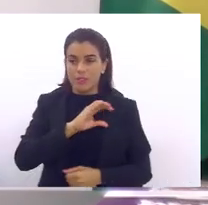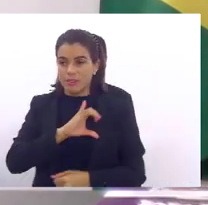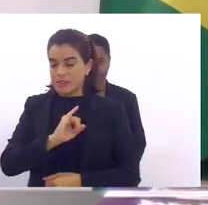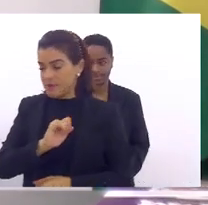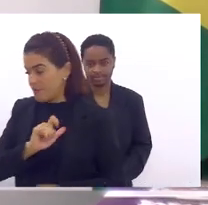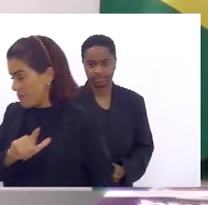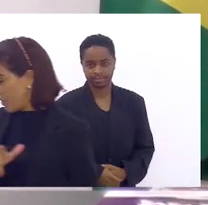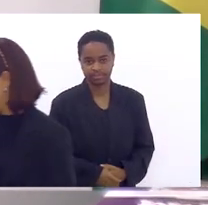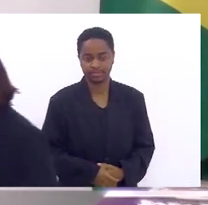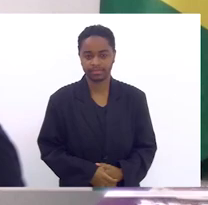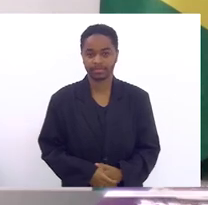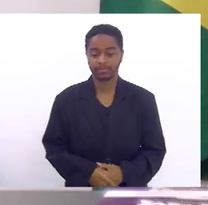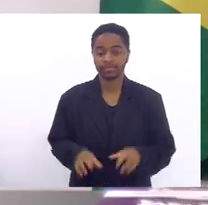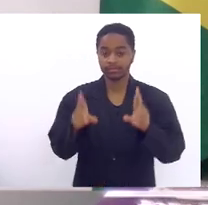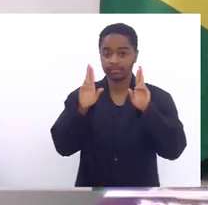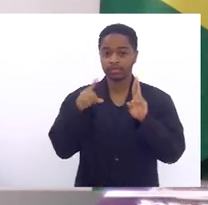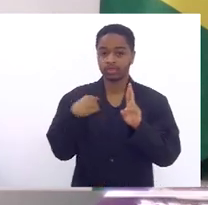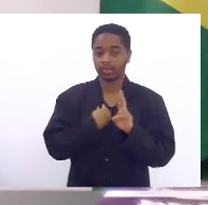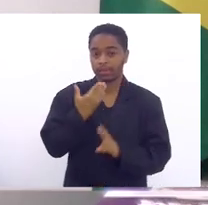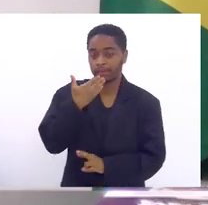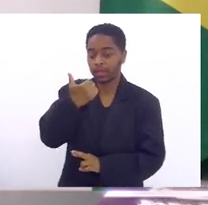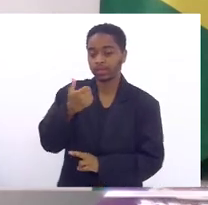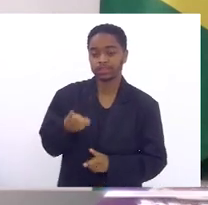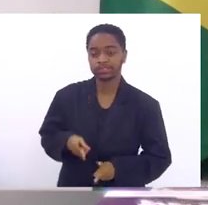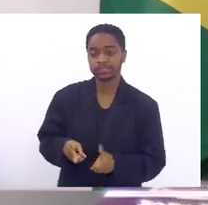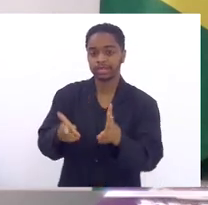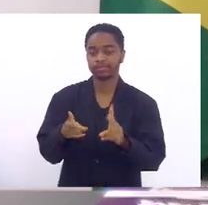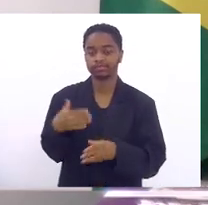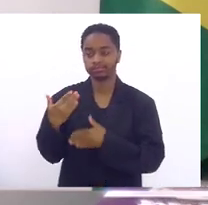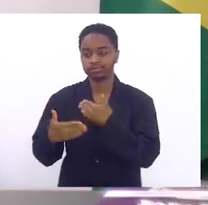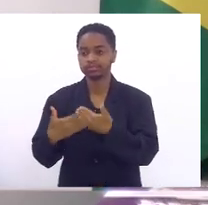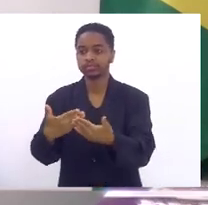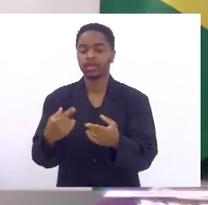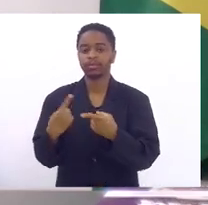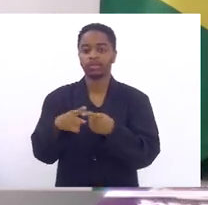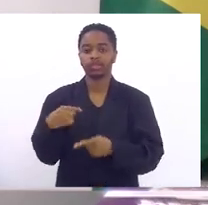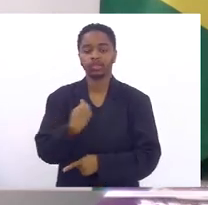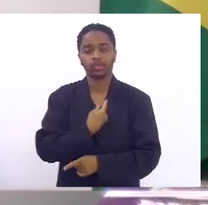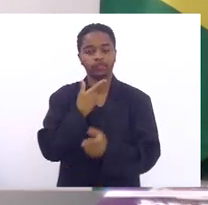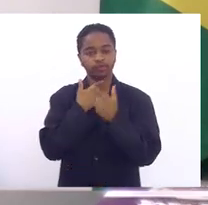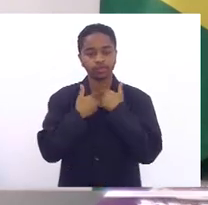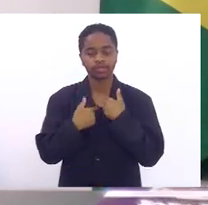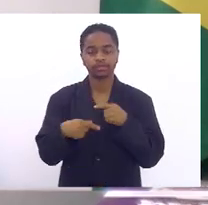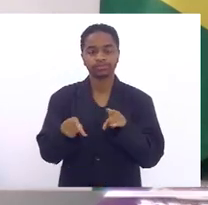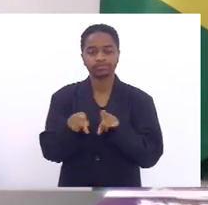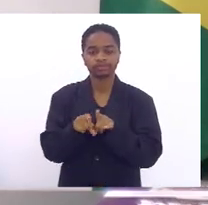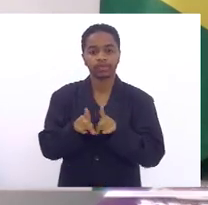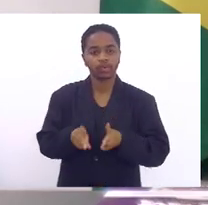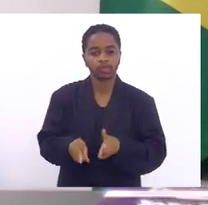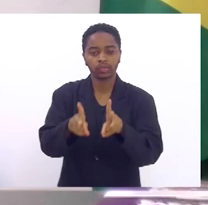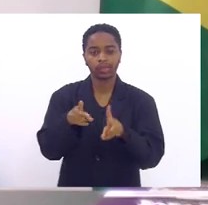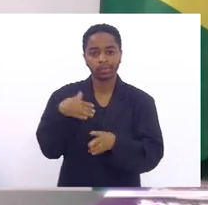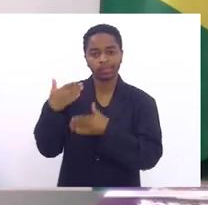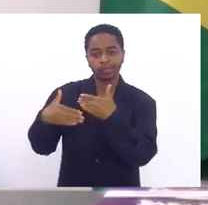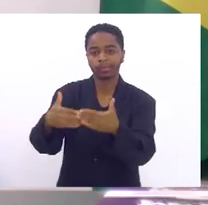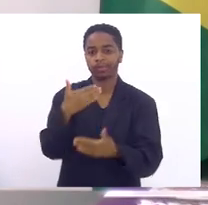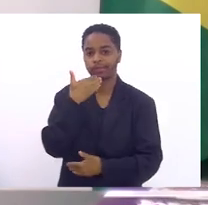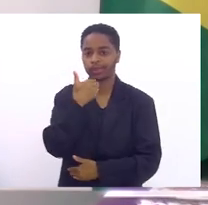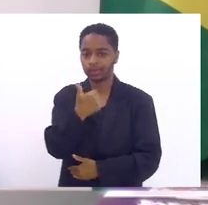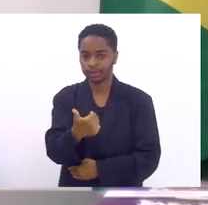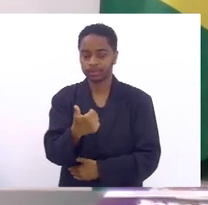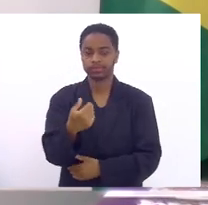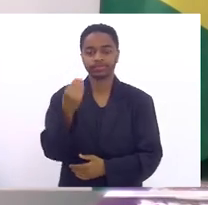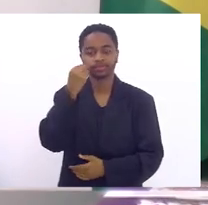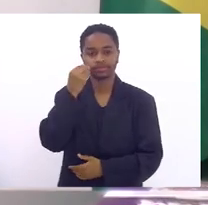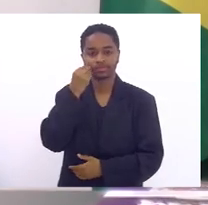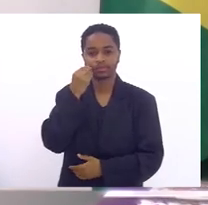e que nós possamos melhorar sempre nosso serviço sim porque é um é um desejo nosso sempre estar melhorando melhorando para realmente retirar